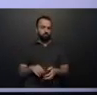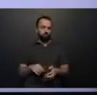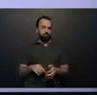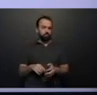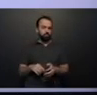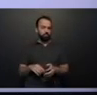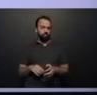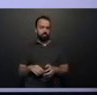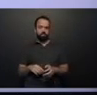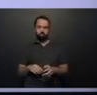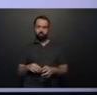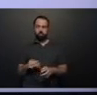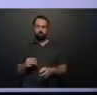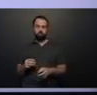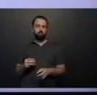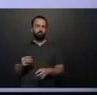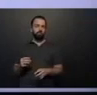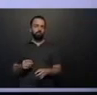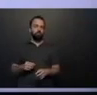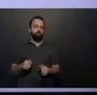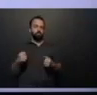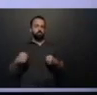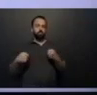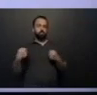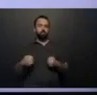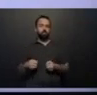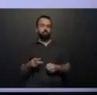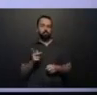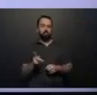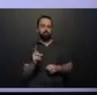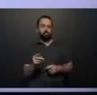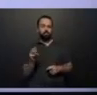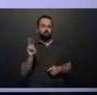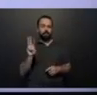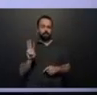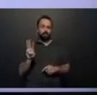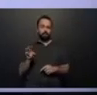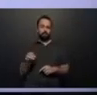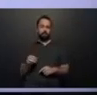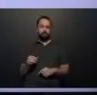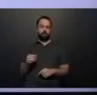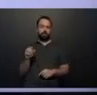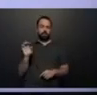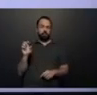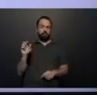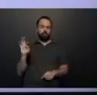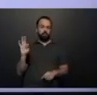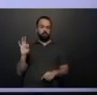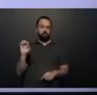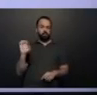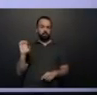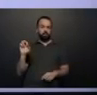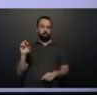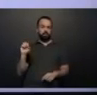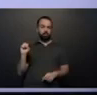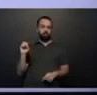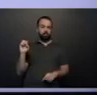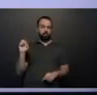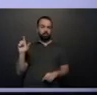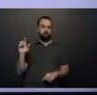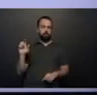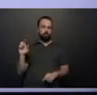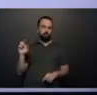são três testes, um para comprovar o resultado do outro. Então, aproveitando o assunto sobre